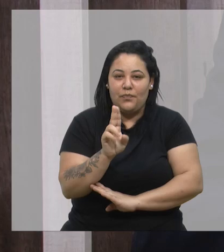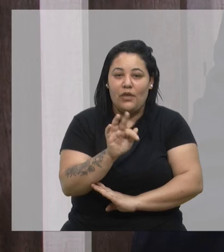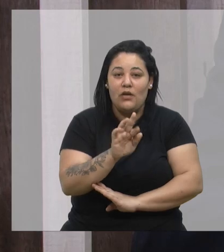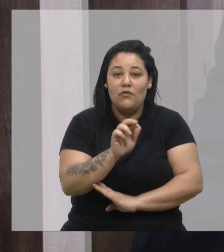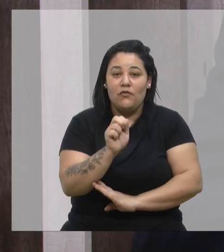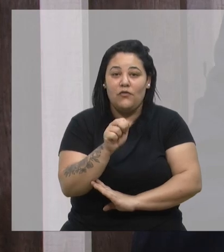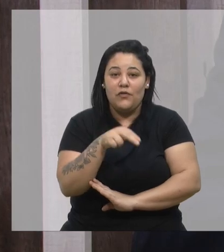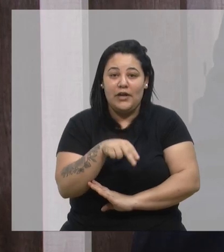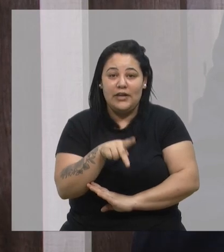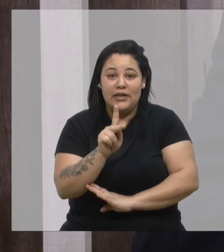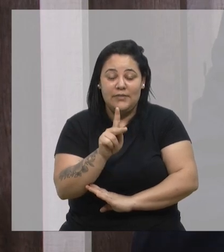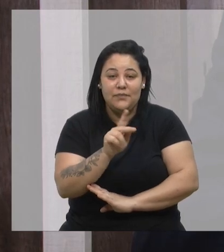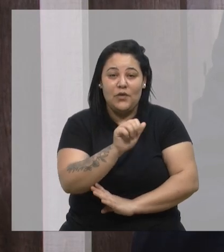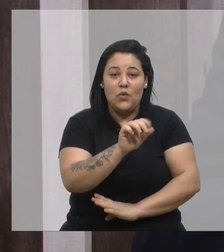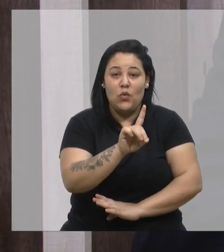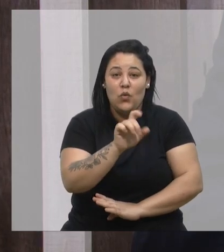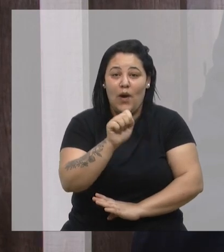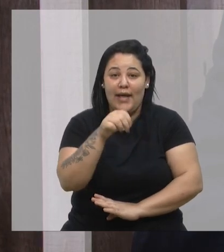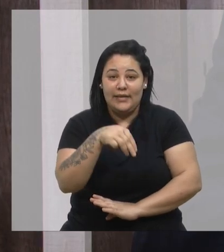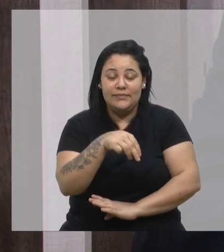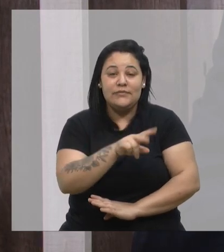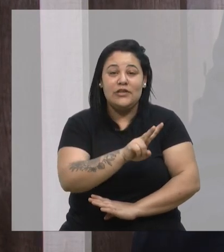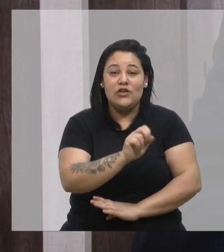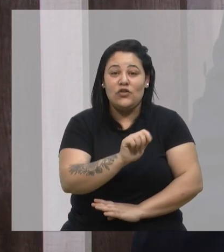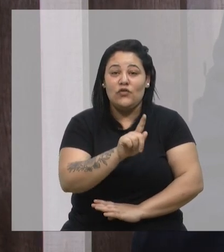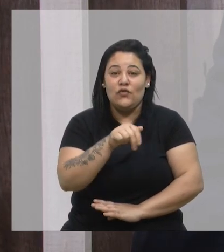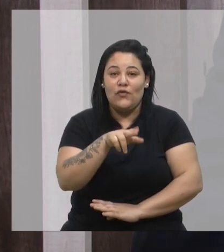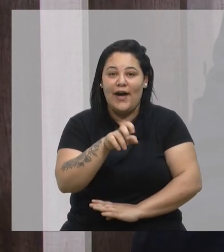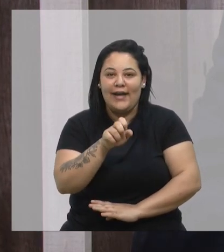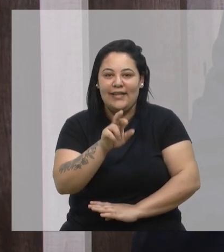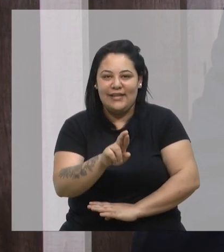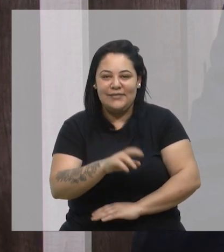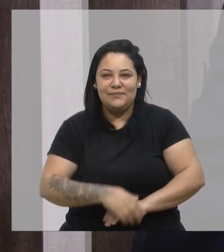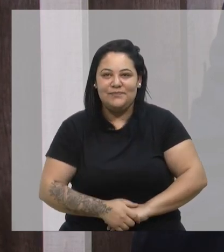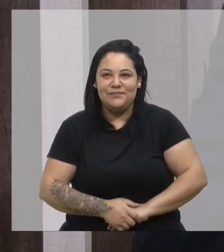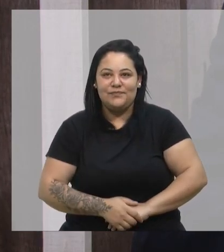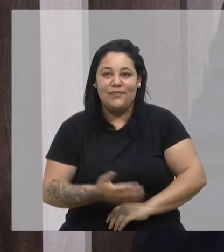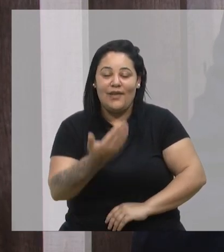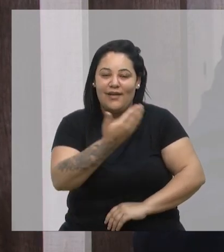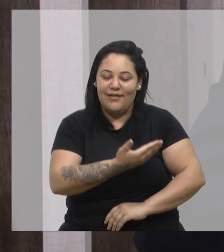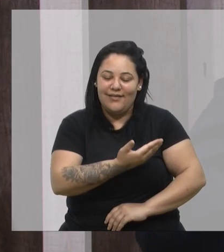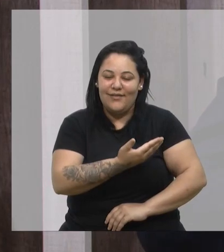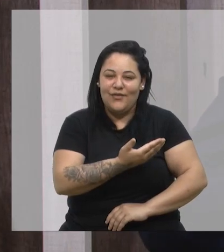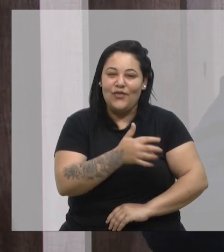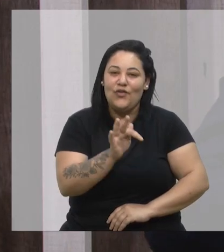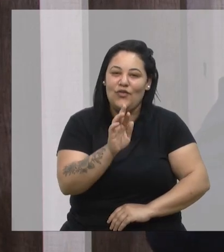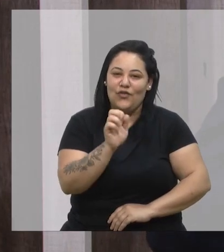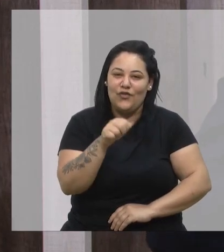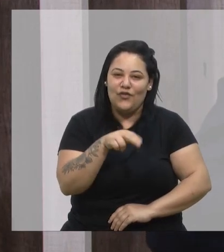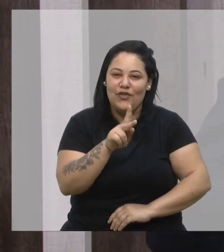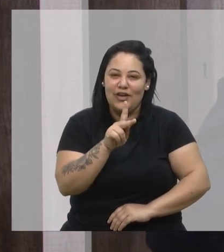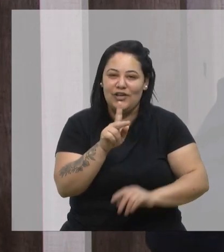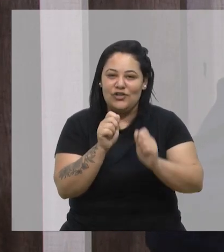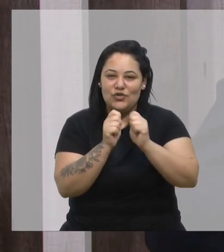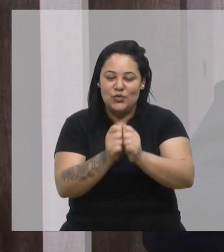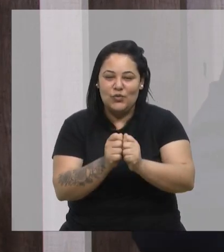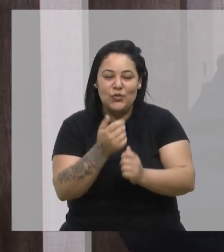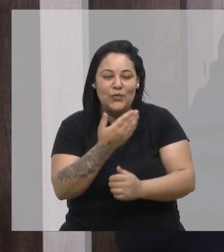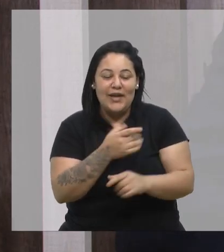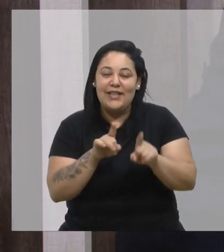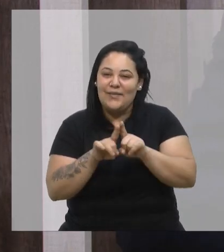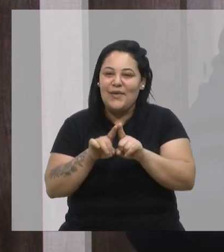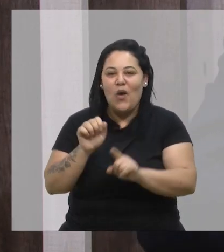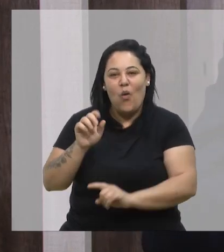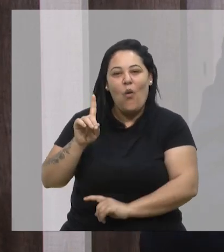nomes, Frank Tartarus, Adam Marini e Wagner Karsten. O Frank aqui logo à minha esquerda e o